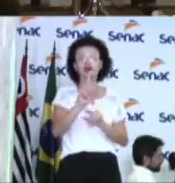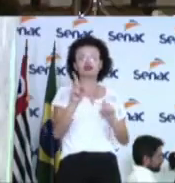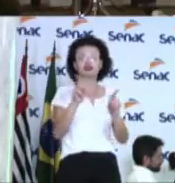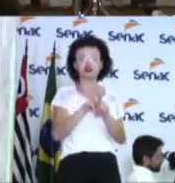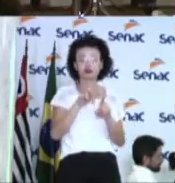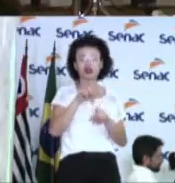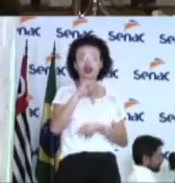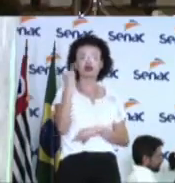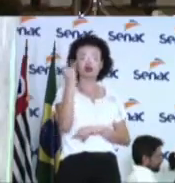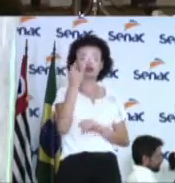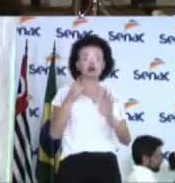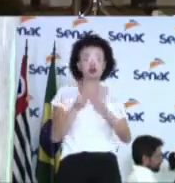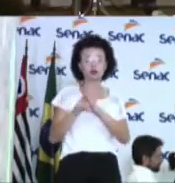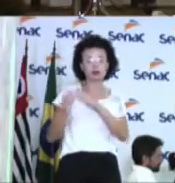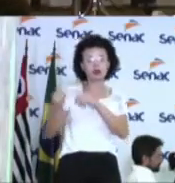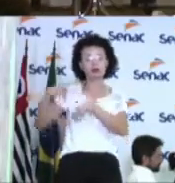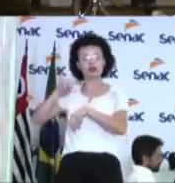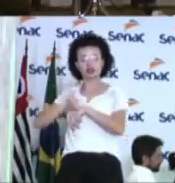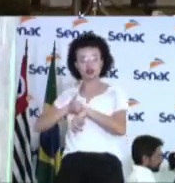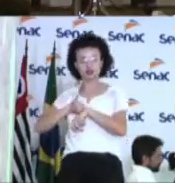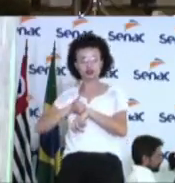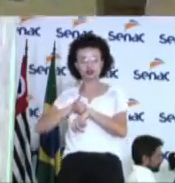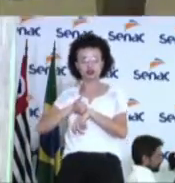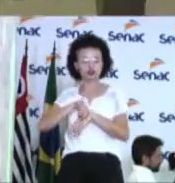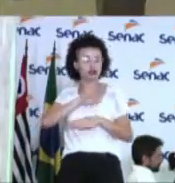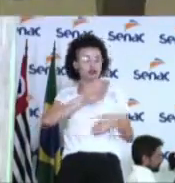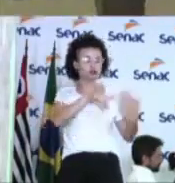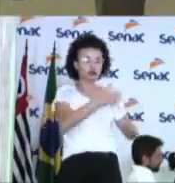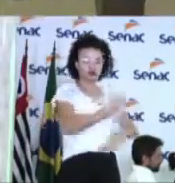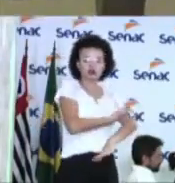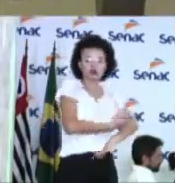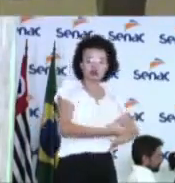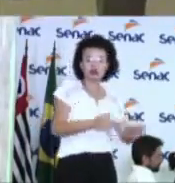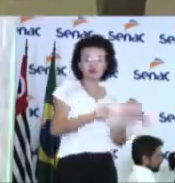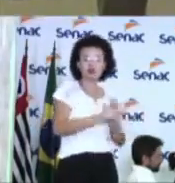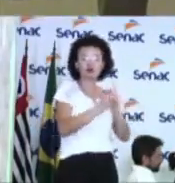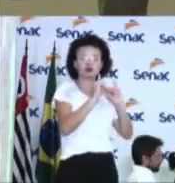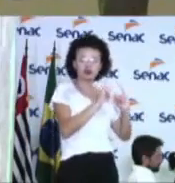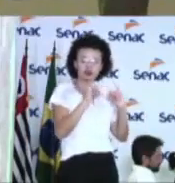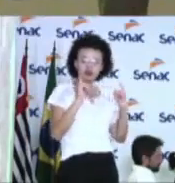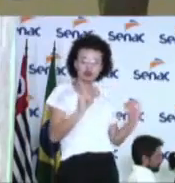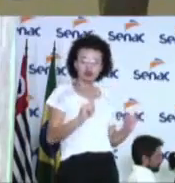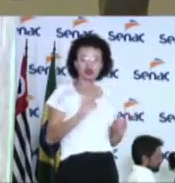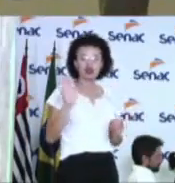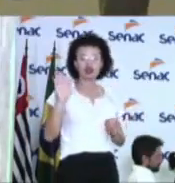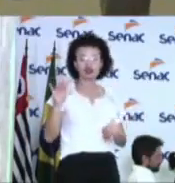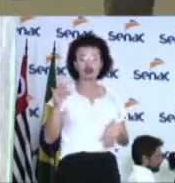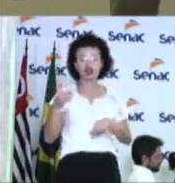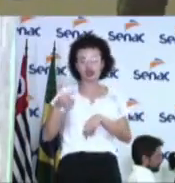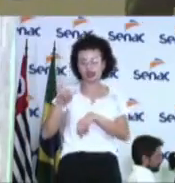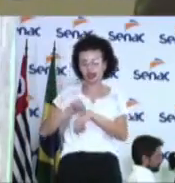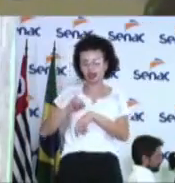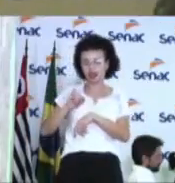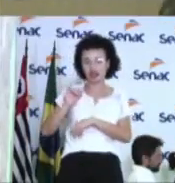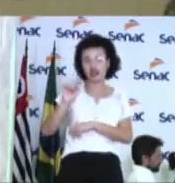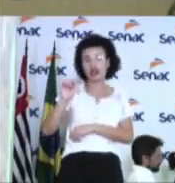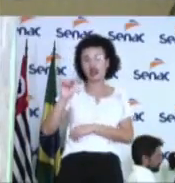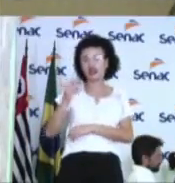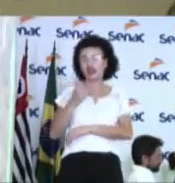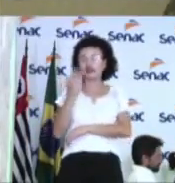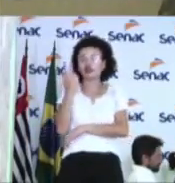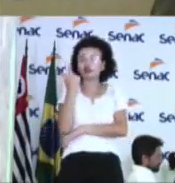importante também para a agência. Nos processos tradicionais de publicidade, de campanhas, a agência aciona